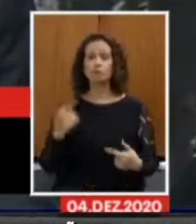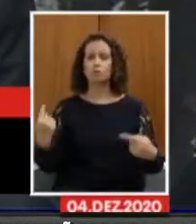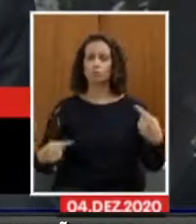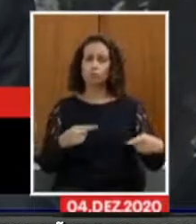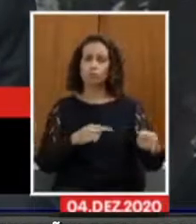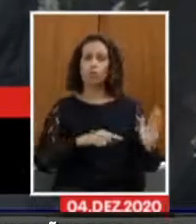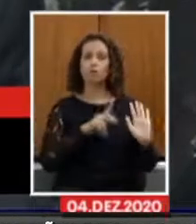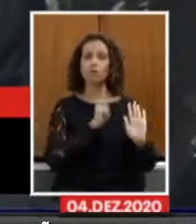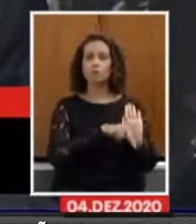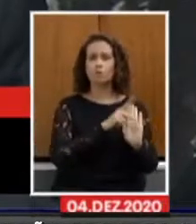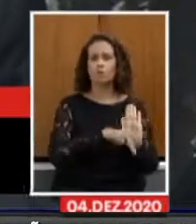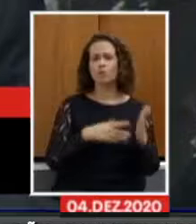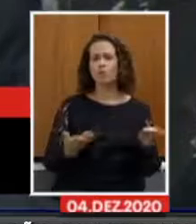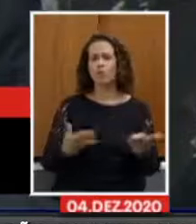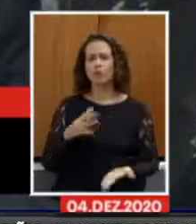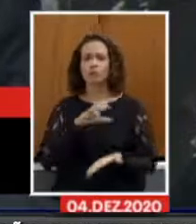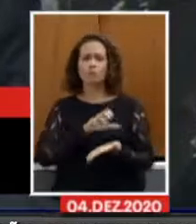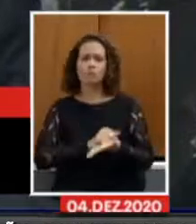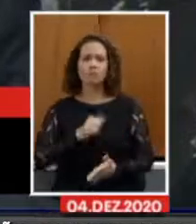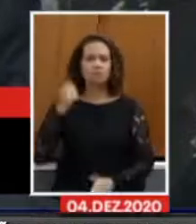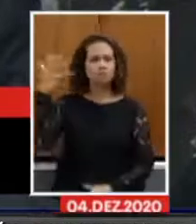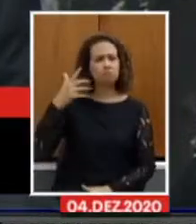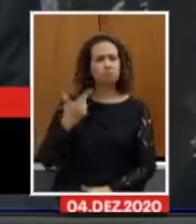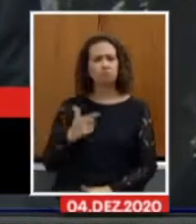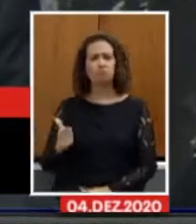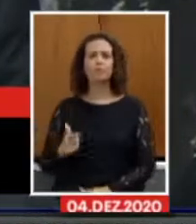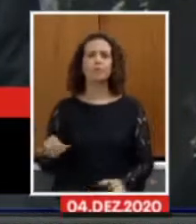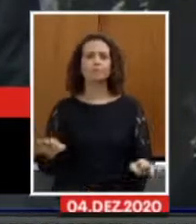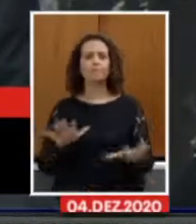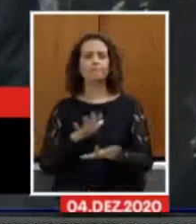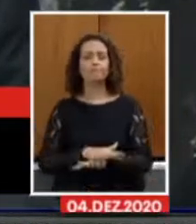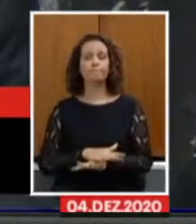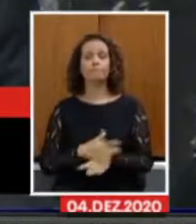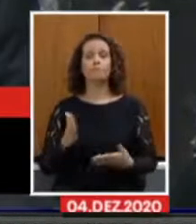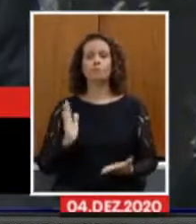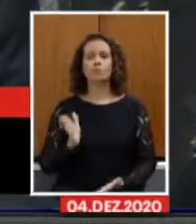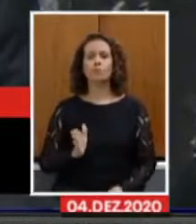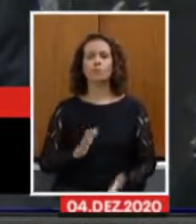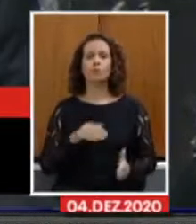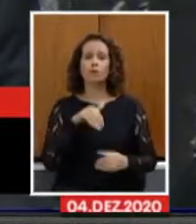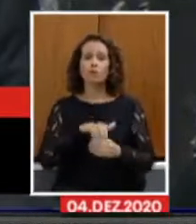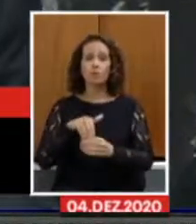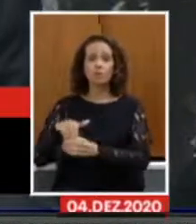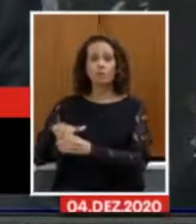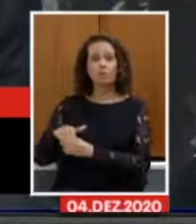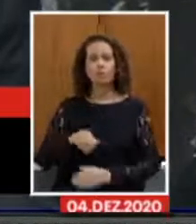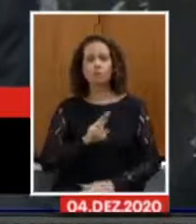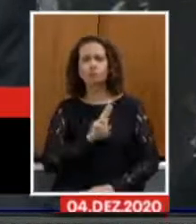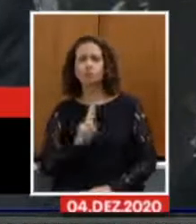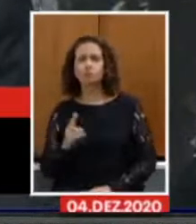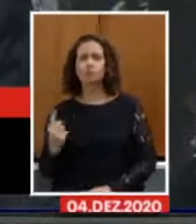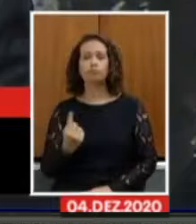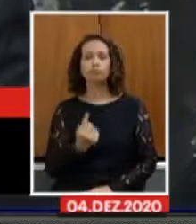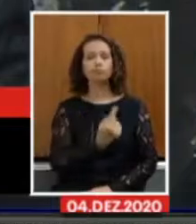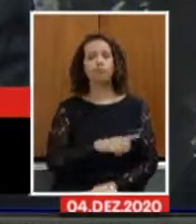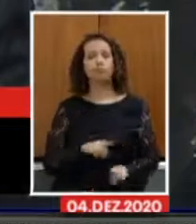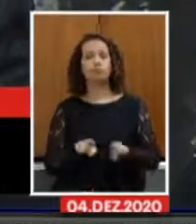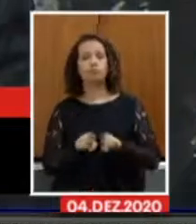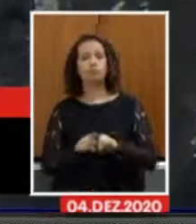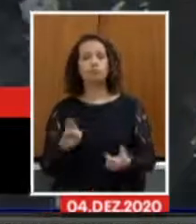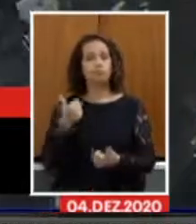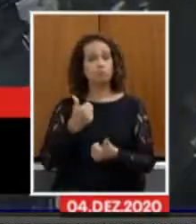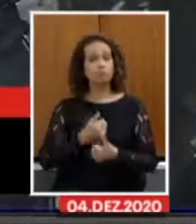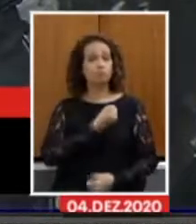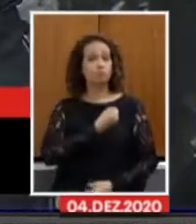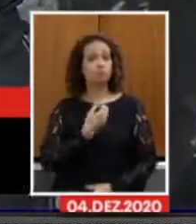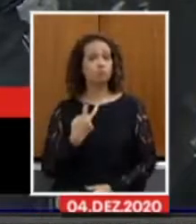o projeto, não há oradores inscritos, encerra essa discussão. A presidência vai submeter a matéria à votação pelo processo nominal. Em votação, substitutivo número